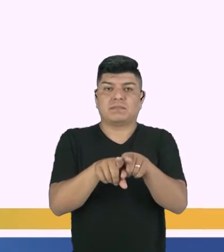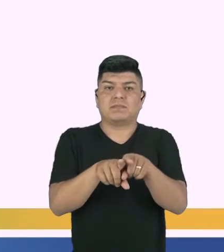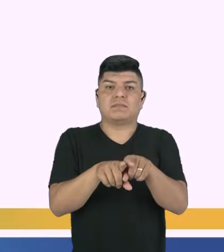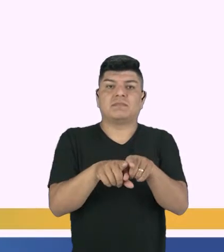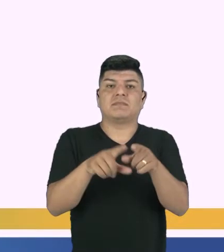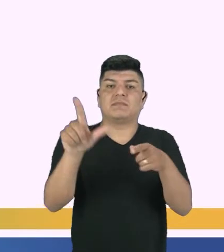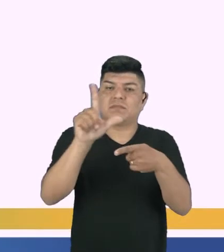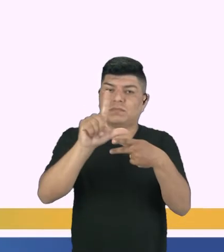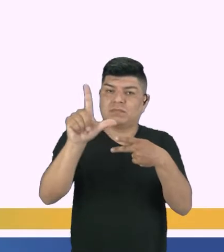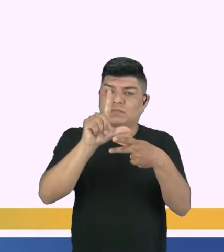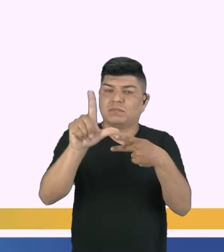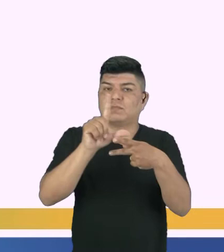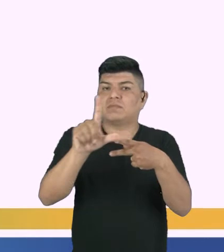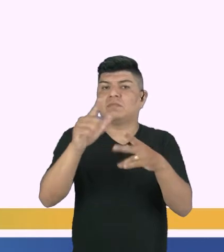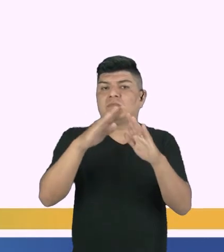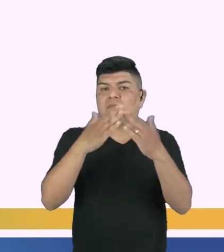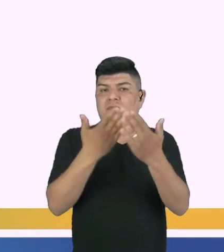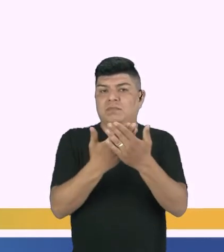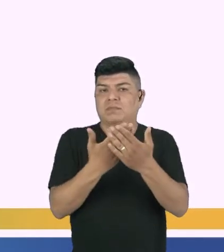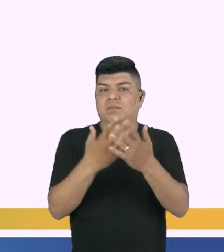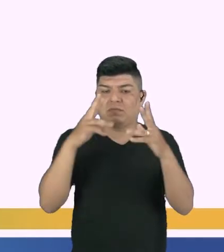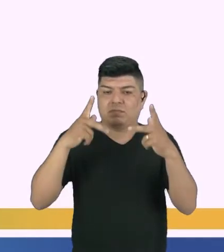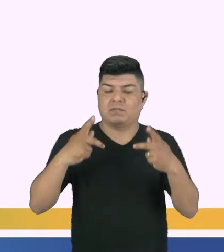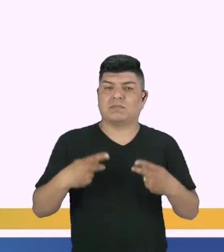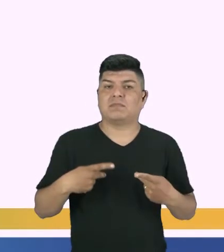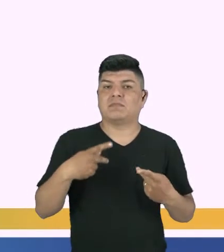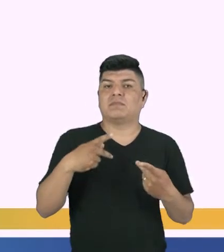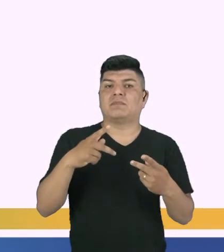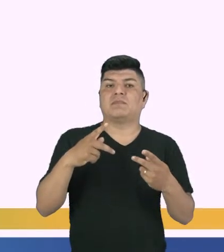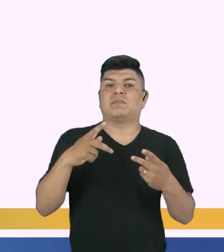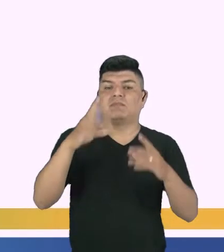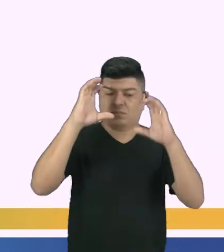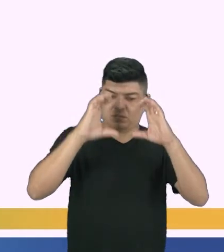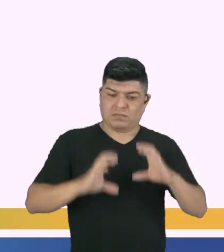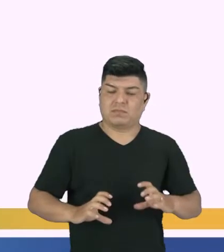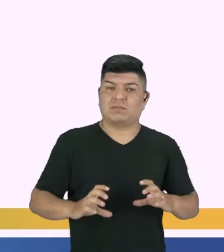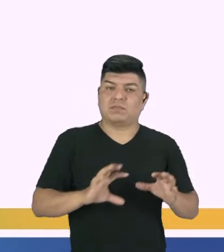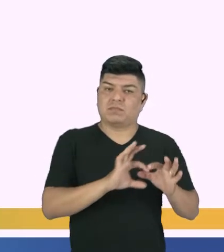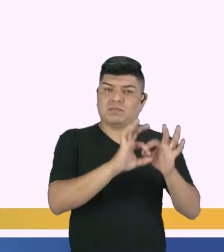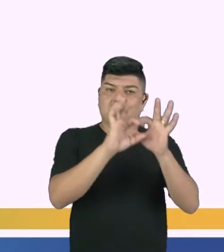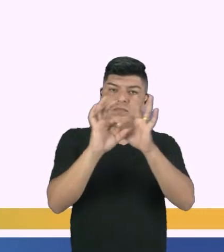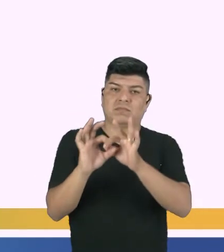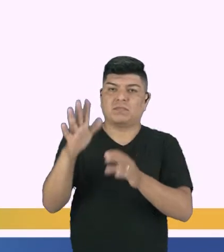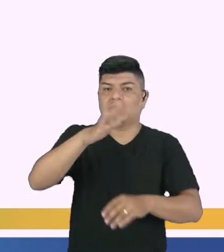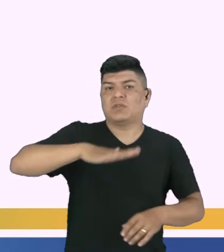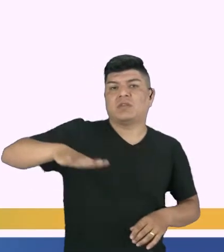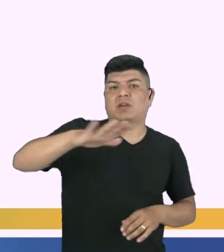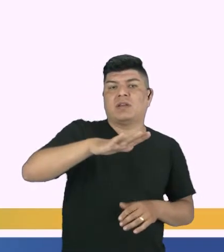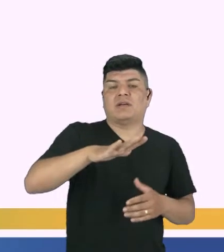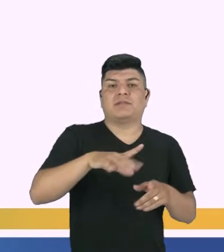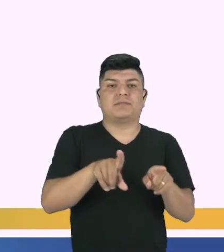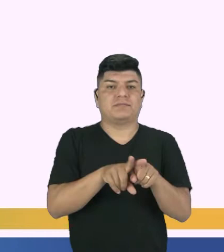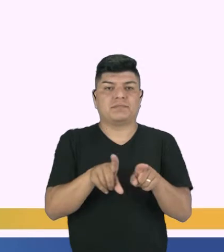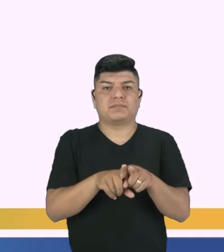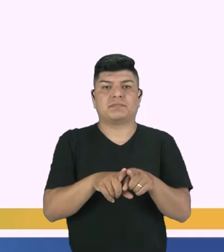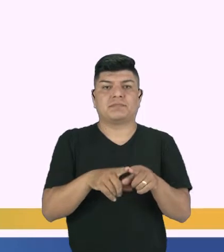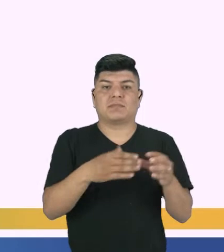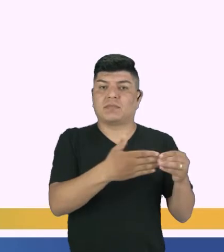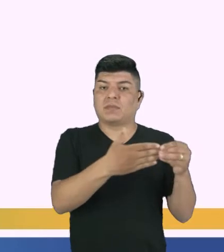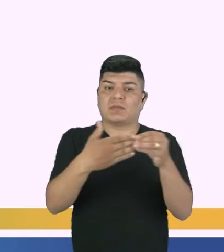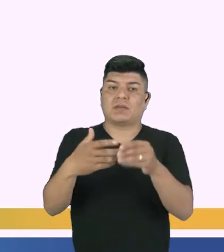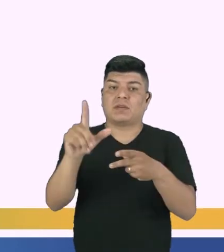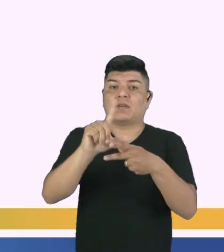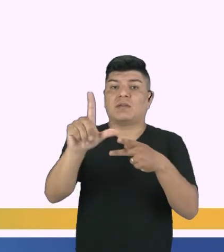pluralidade na escola, humanização da educação e educação para a cidadania, e no contexto geral, vamos levar a